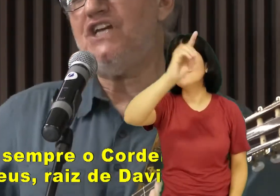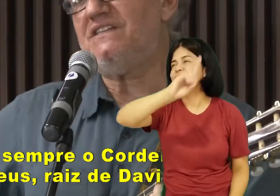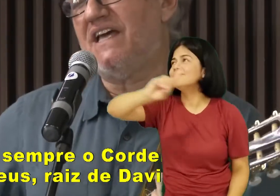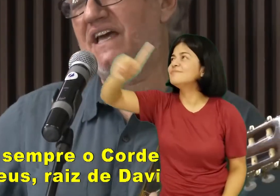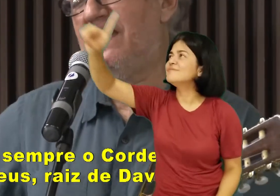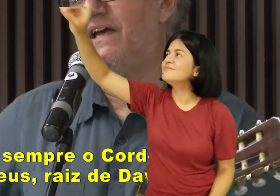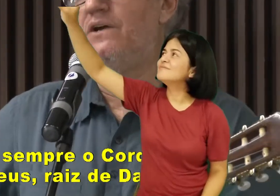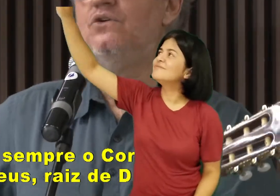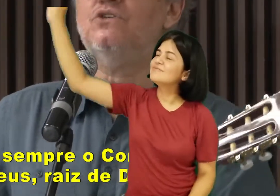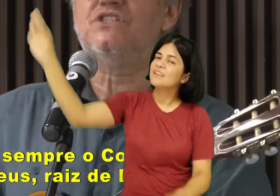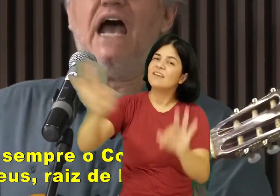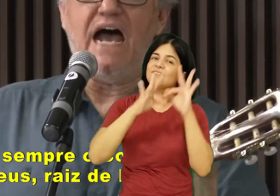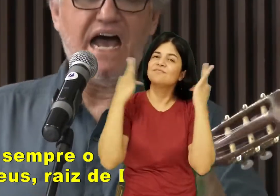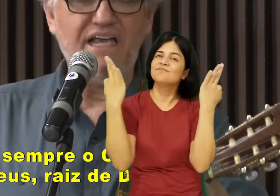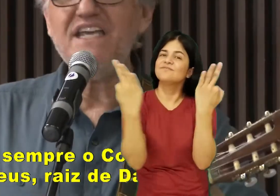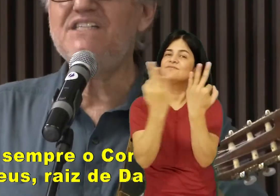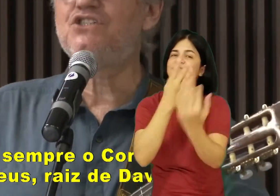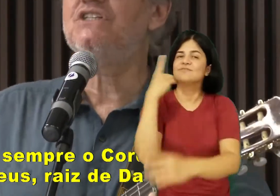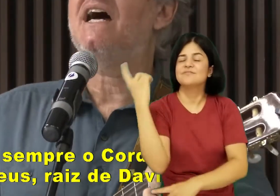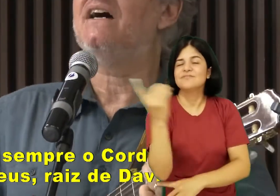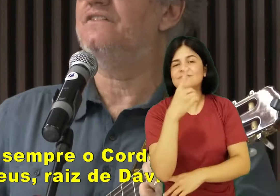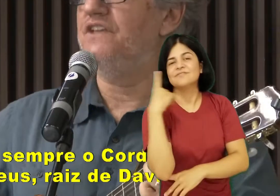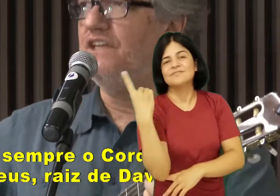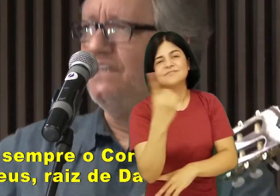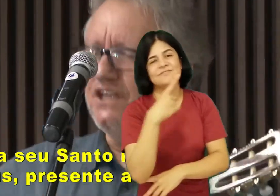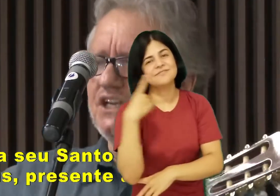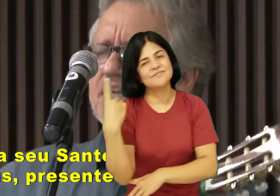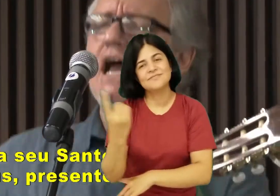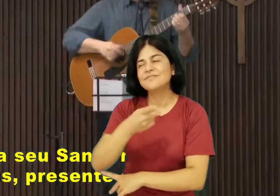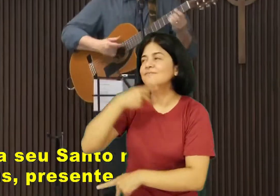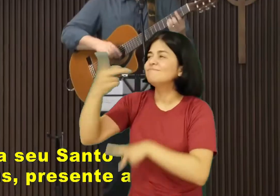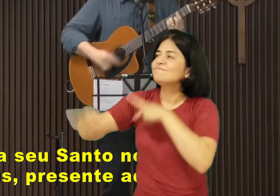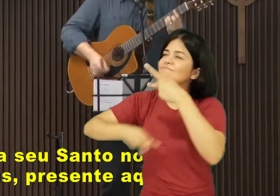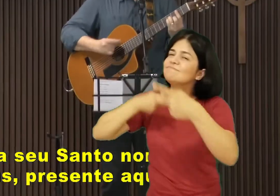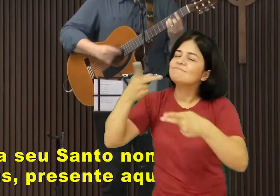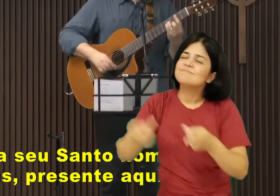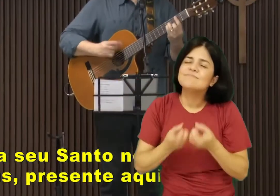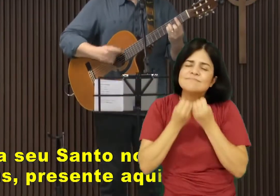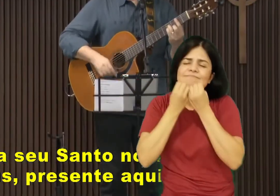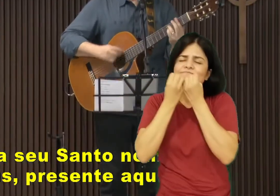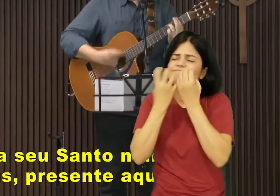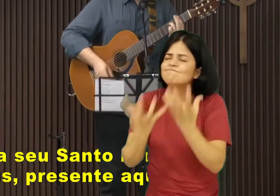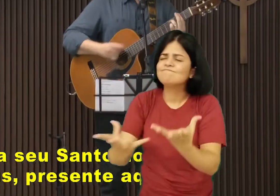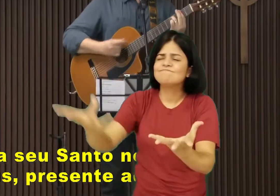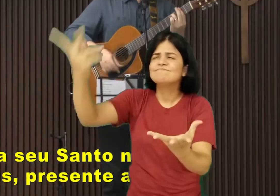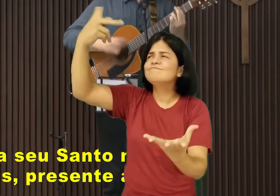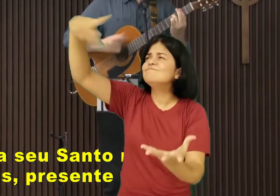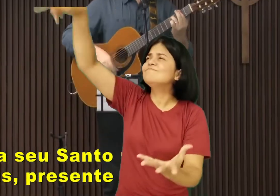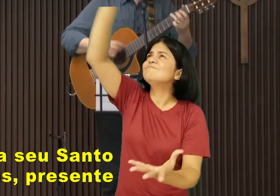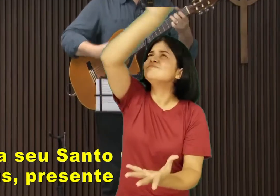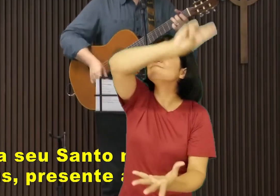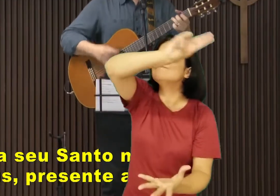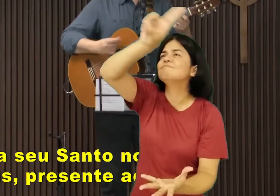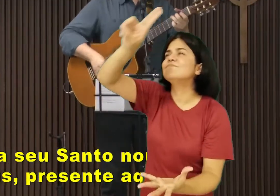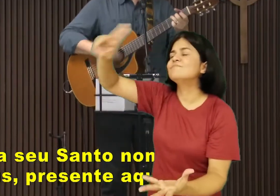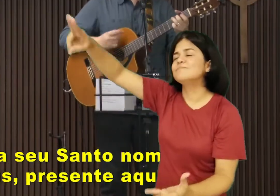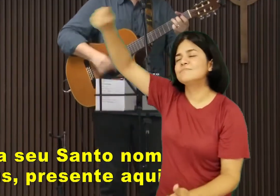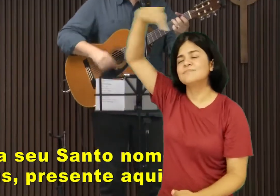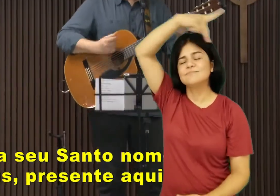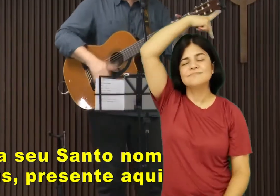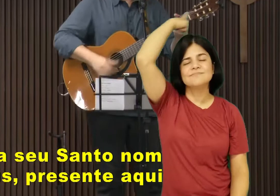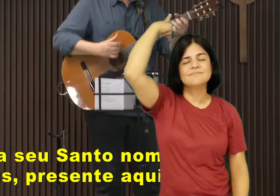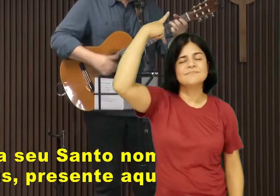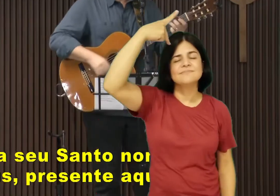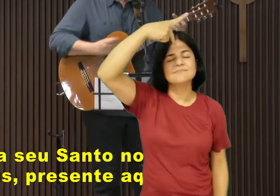Filho de Deus, raiz de Davi. Bendito seja o seu santo nome,